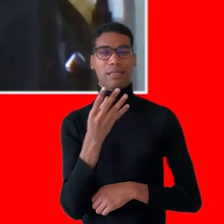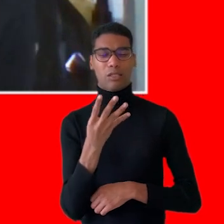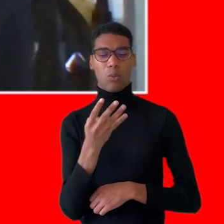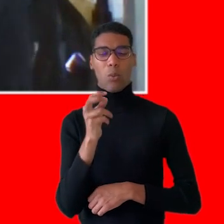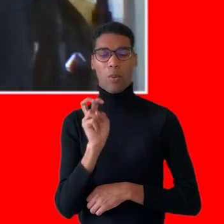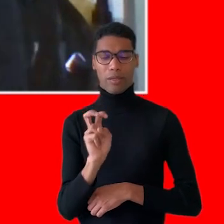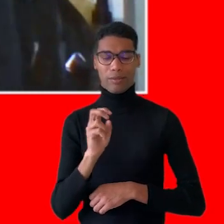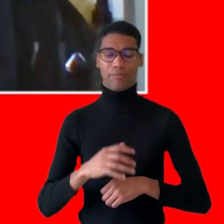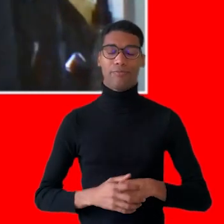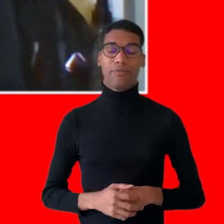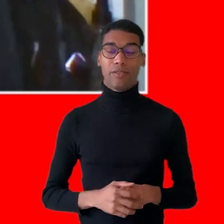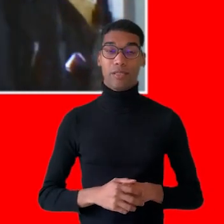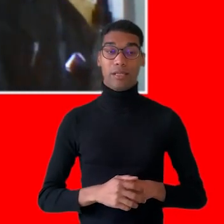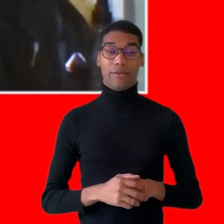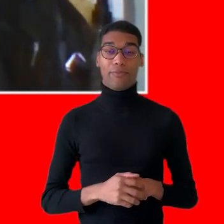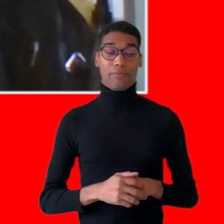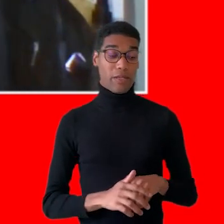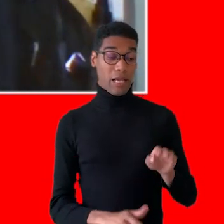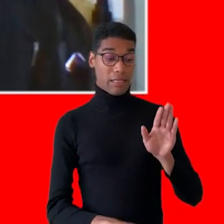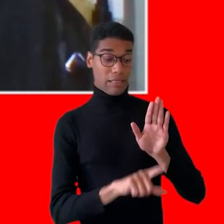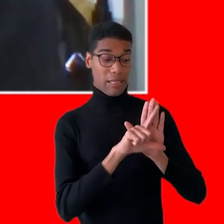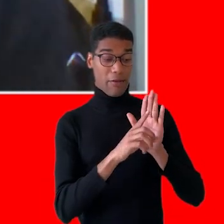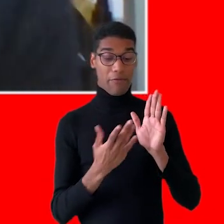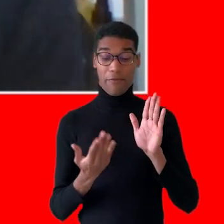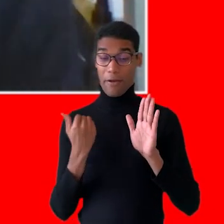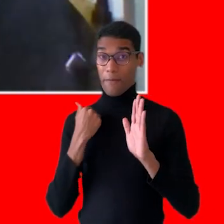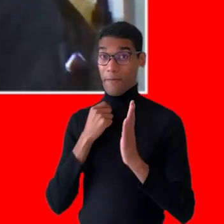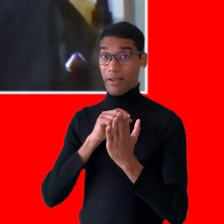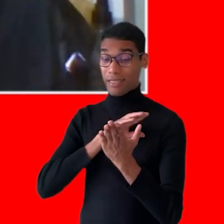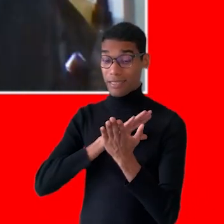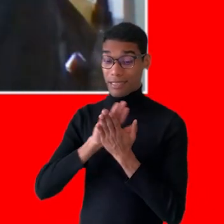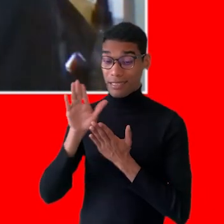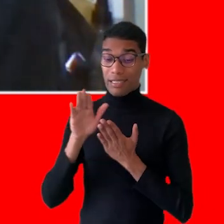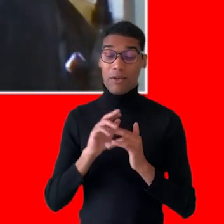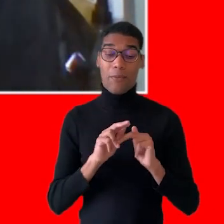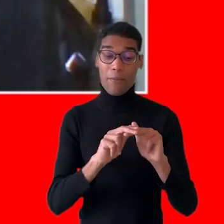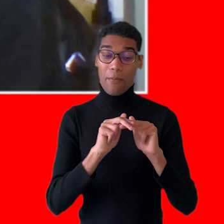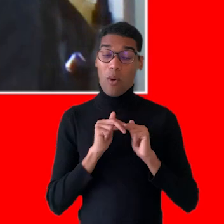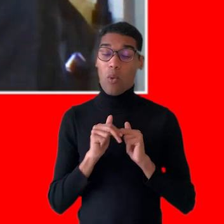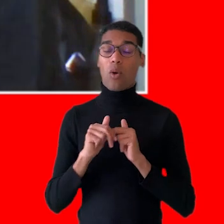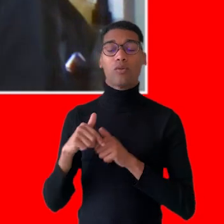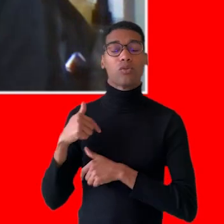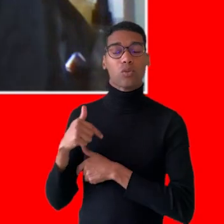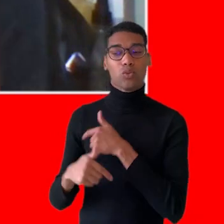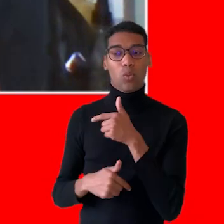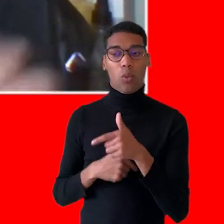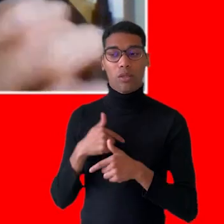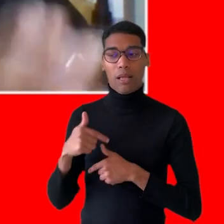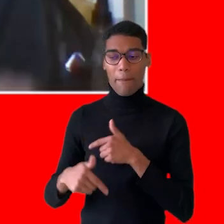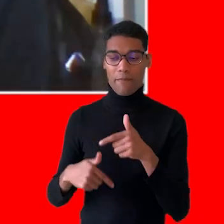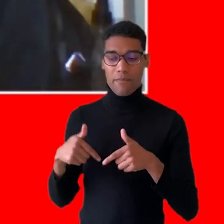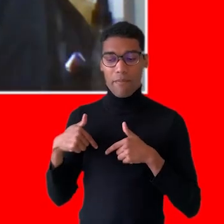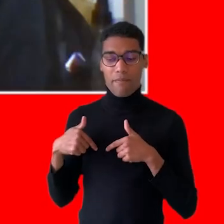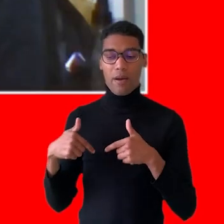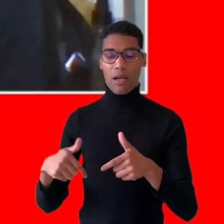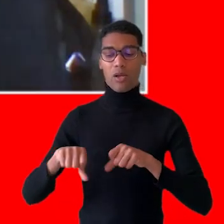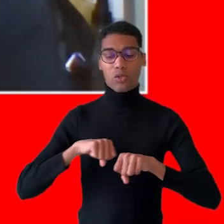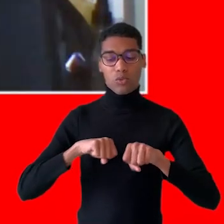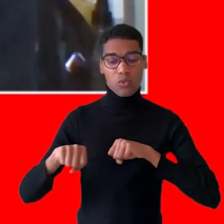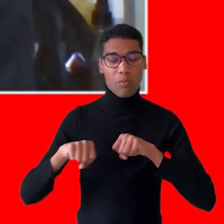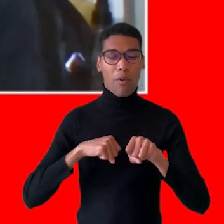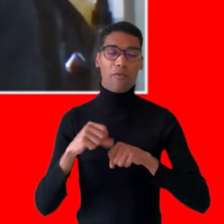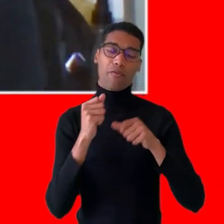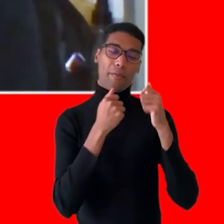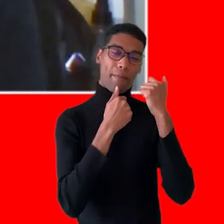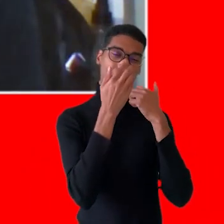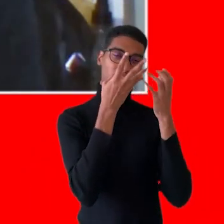11.645, elas foram publicadas mediante a uma ação do movimento Alô? indígena e